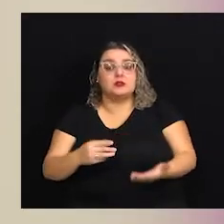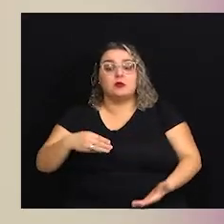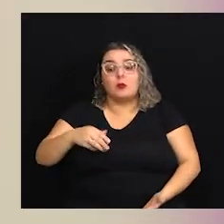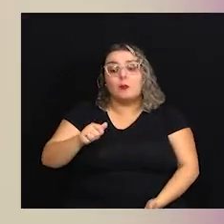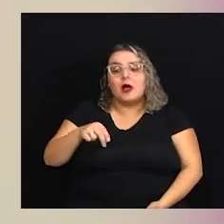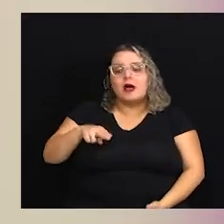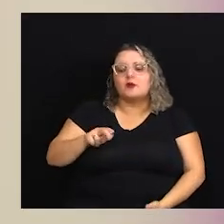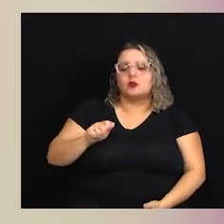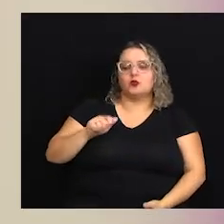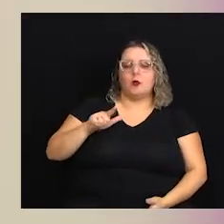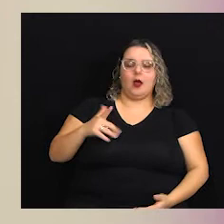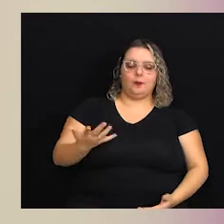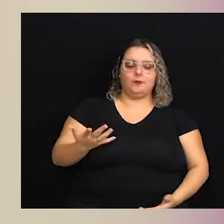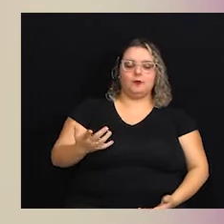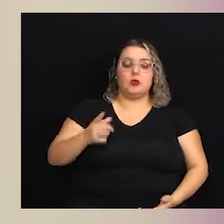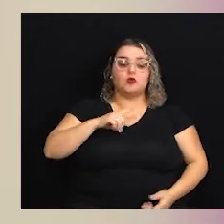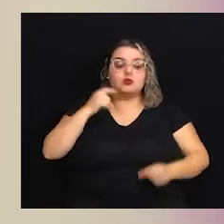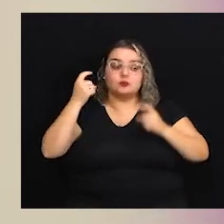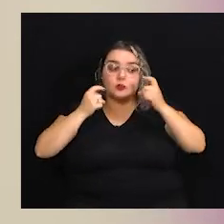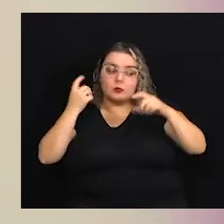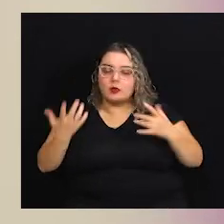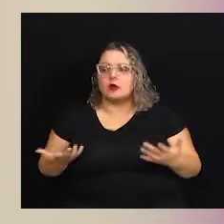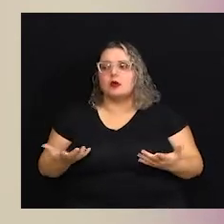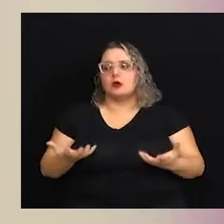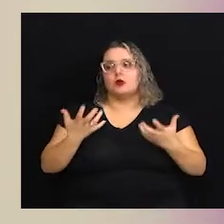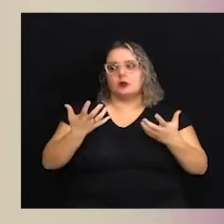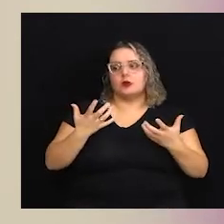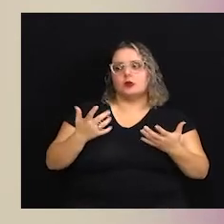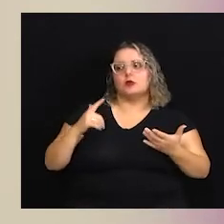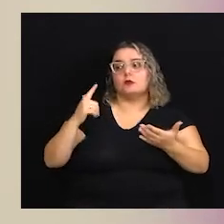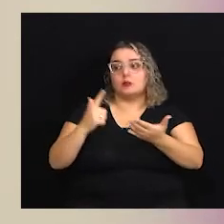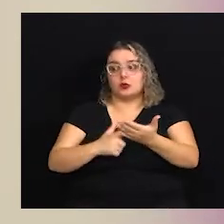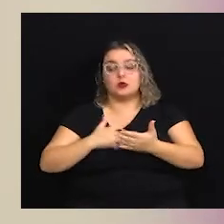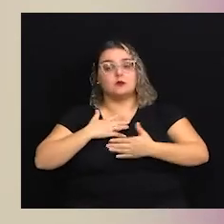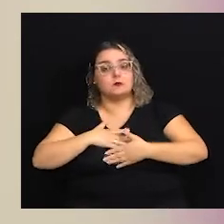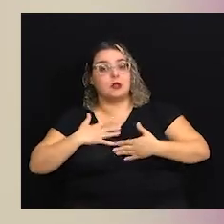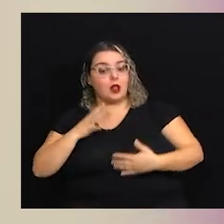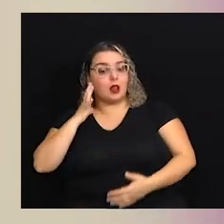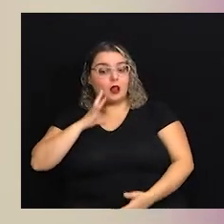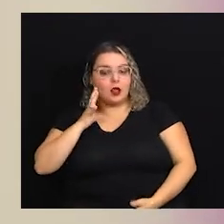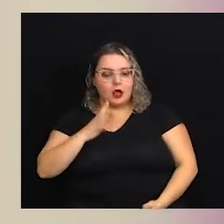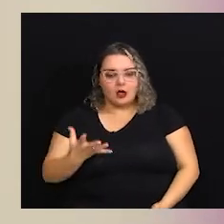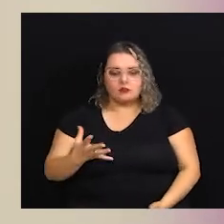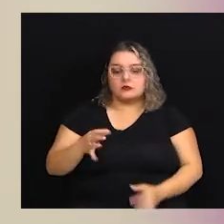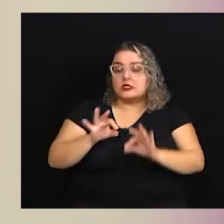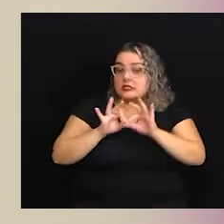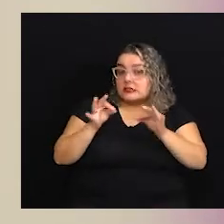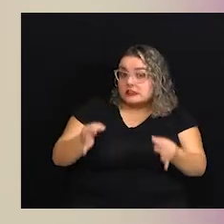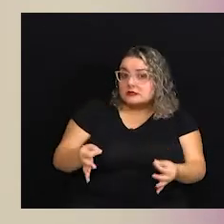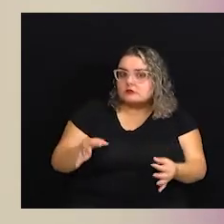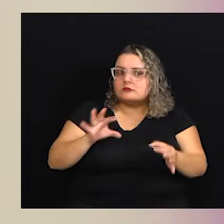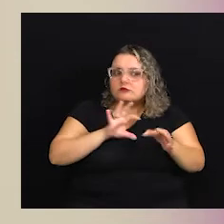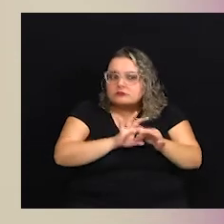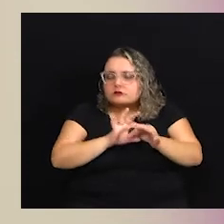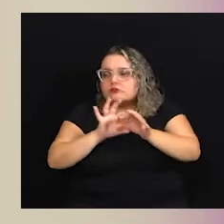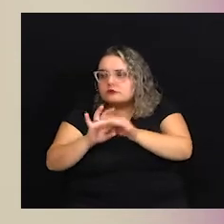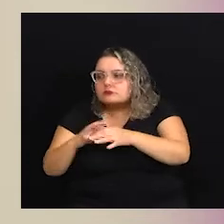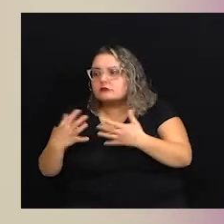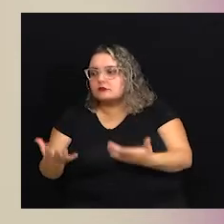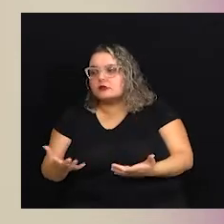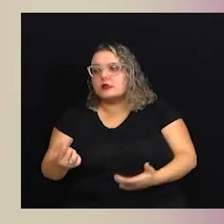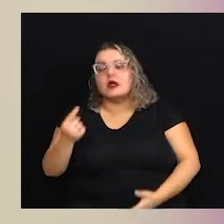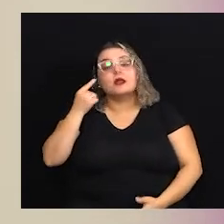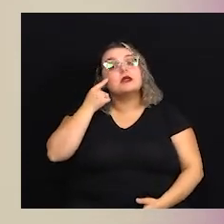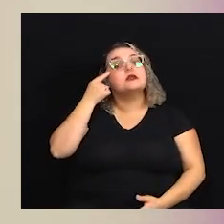ser um manual. Então, eu tinha uma preocupação. Eu disse, eu quero que seja uma leitura agradável, gostosa, simples, que conecte.